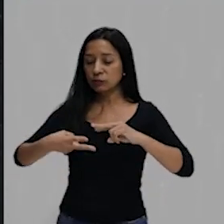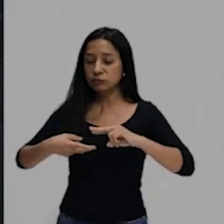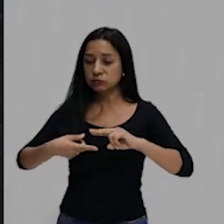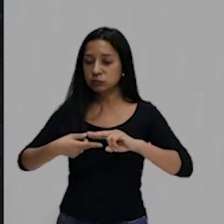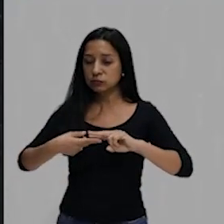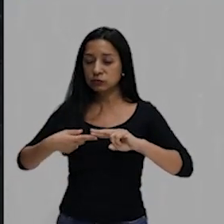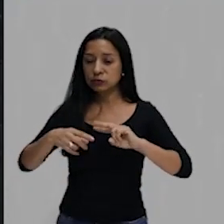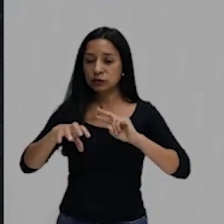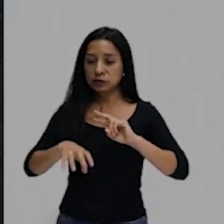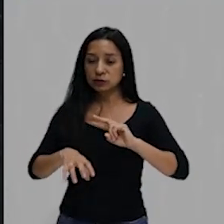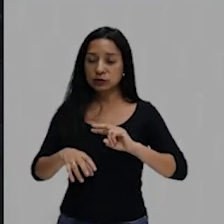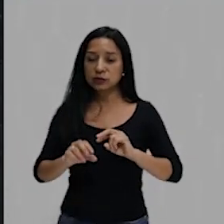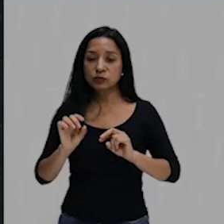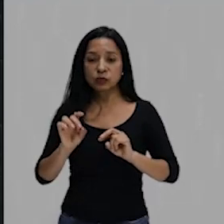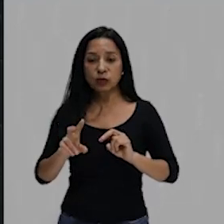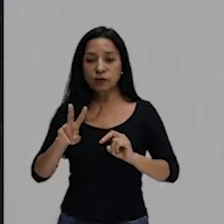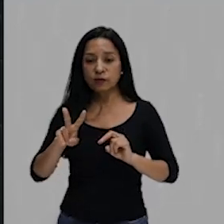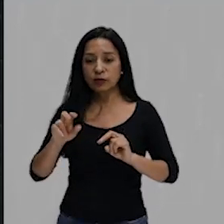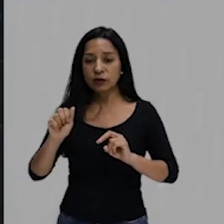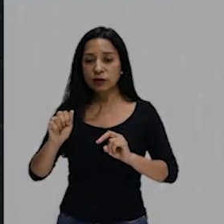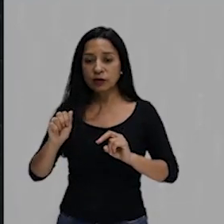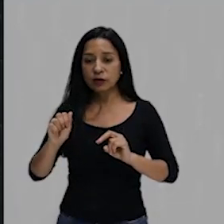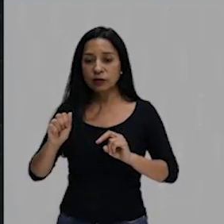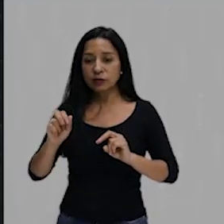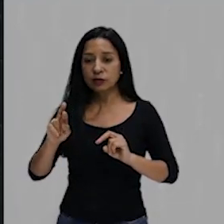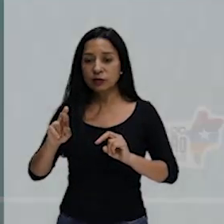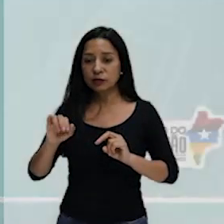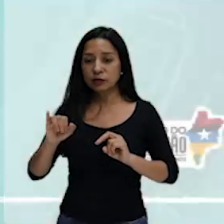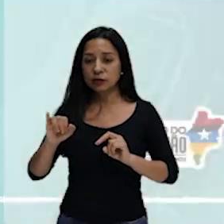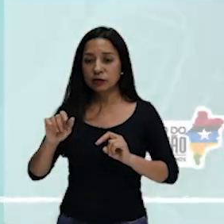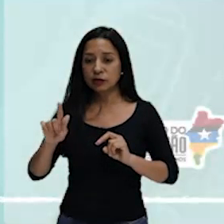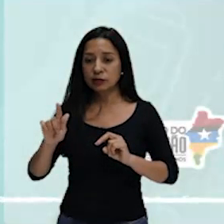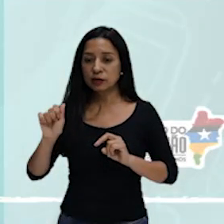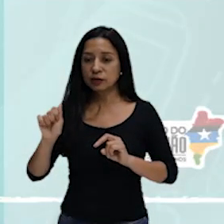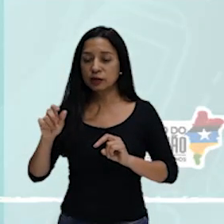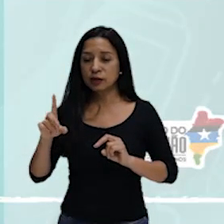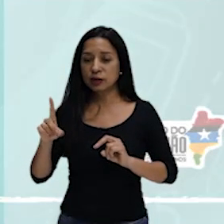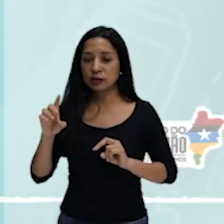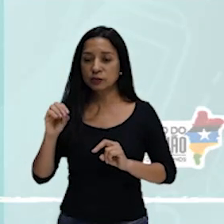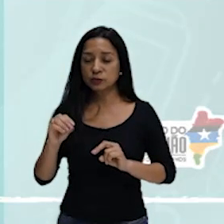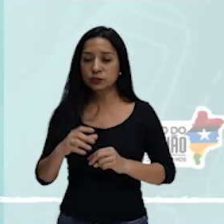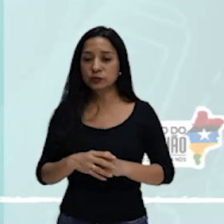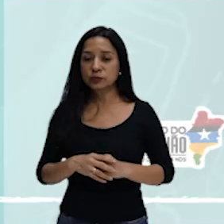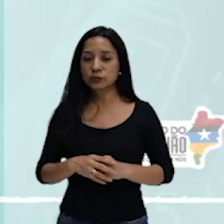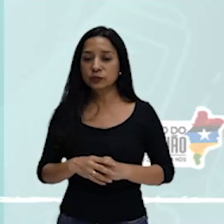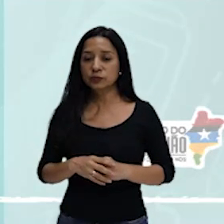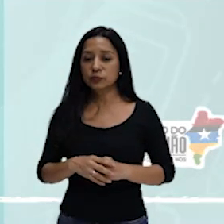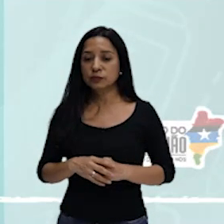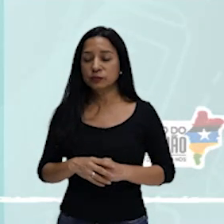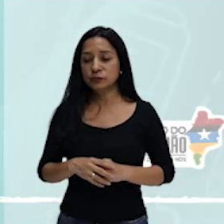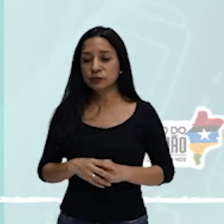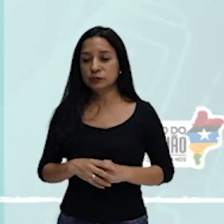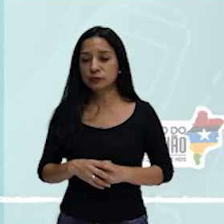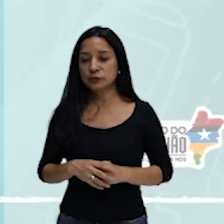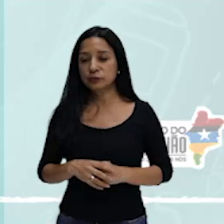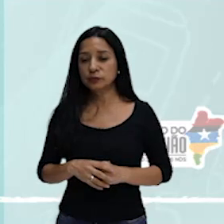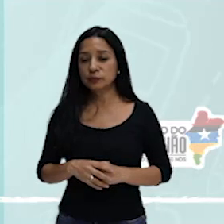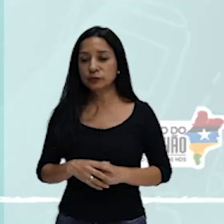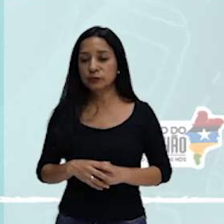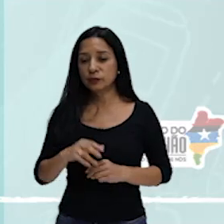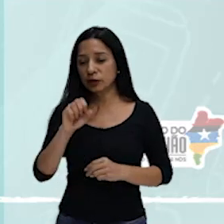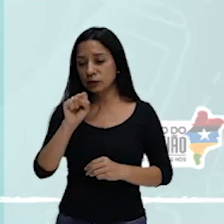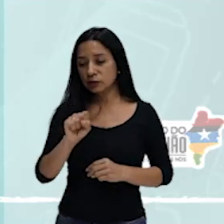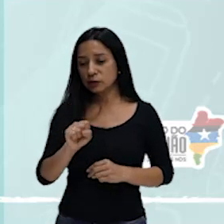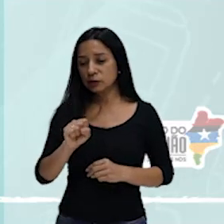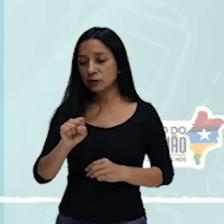S-zinho, será variegado. Então, esses indivíduos eles têm apenas alelos recessivos, ok?